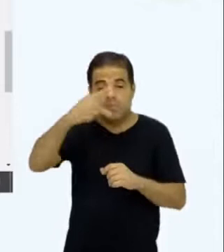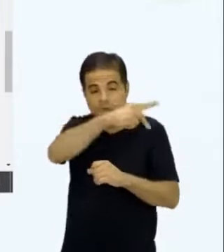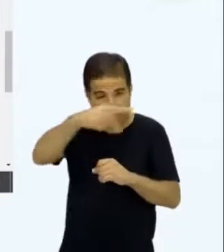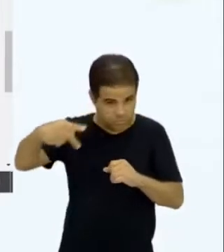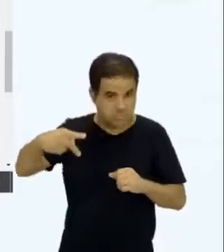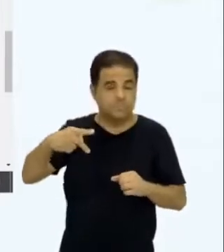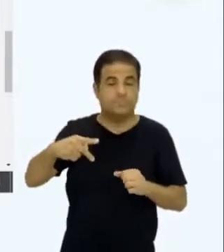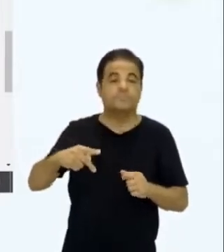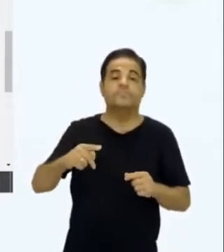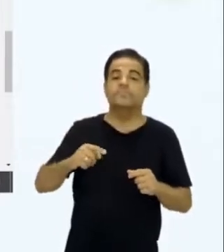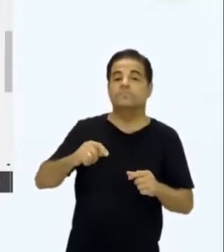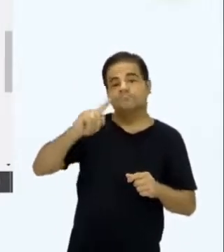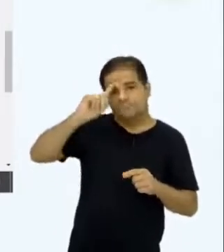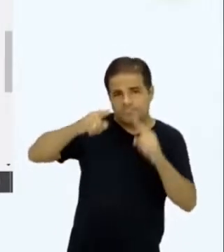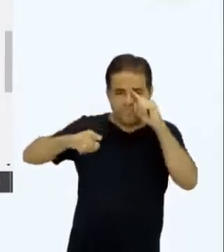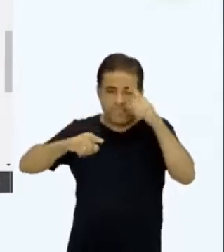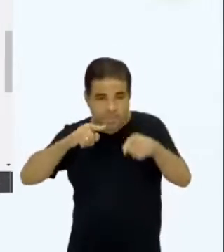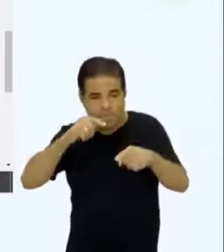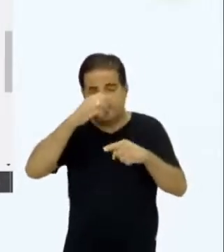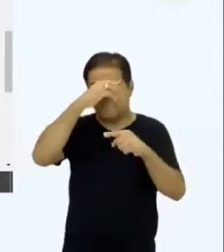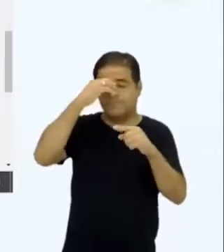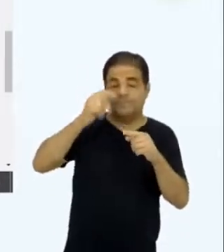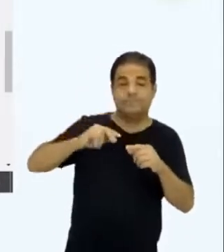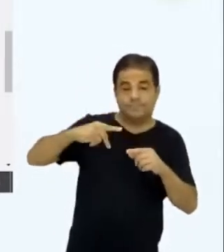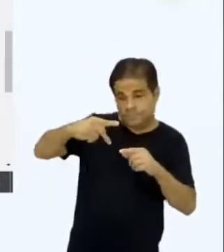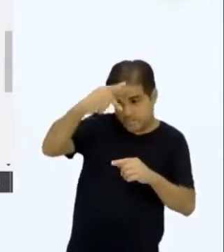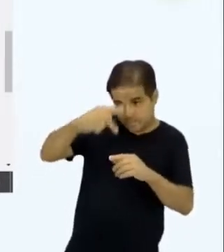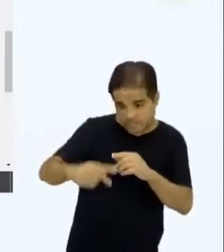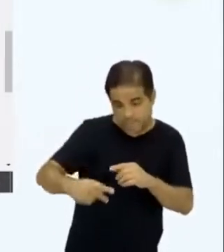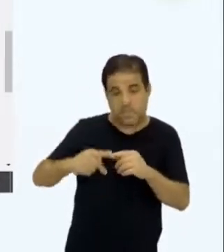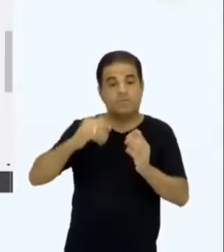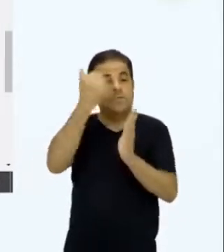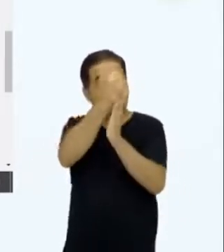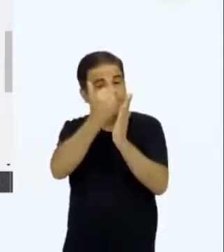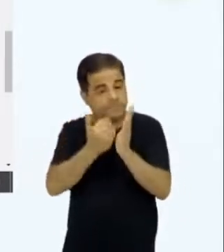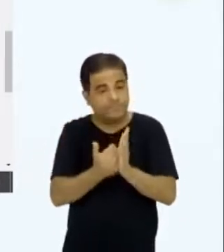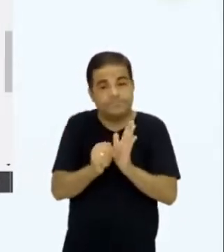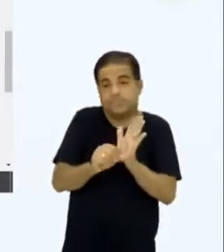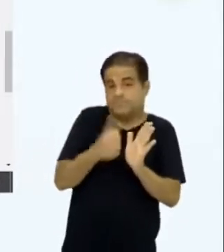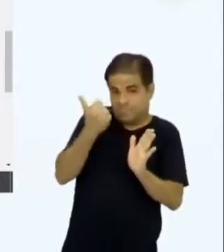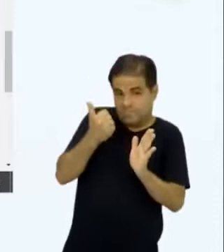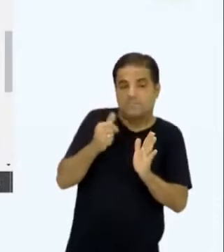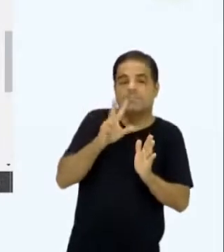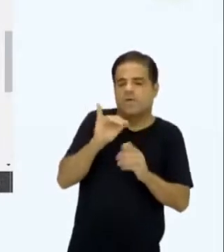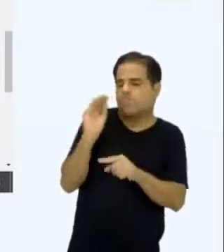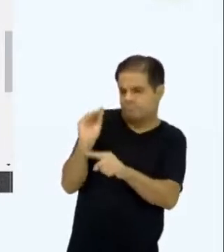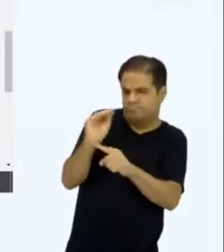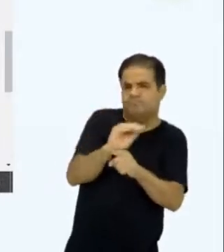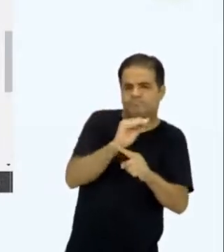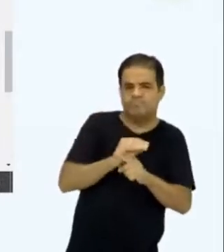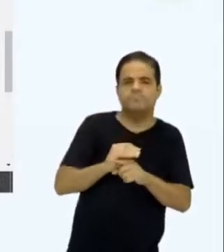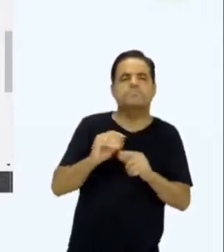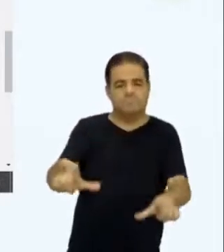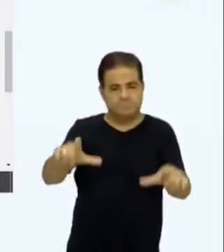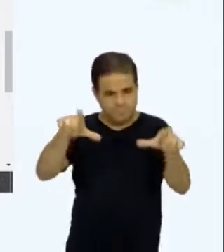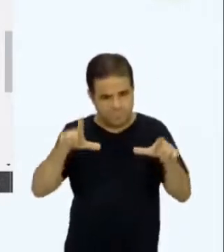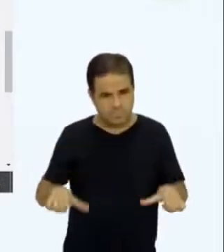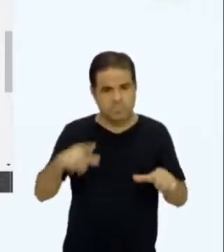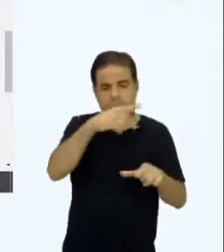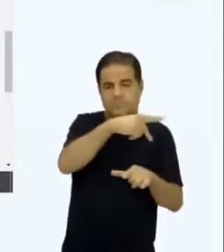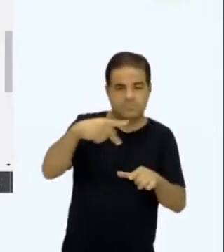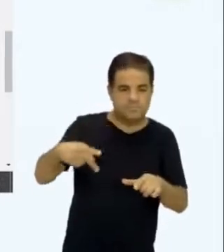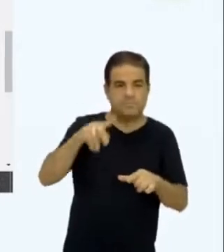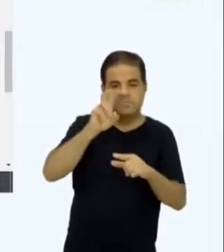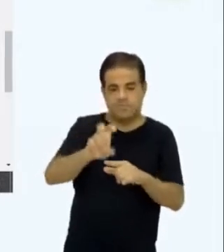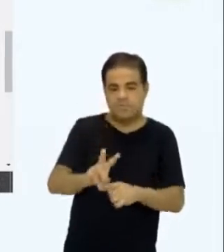potenciômetro mandar, né? Que o nosso potenciômetro estiver programado. Então, primeiro nós vamos alimentar a nossa placa protoboard com